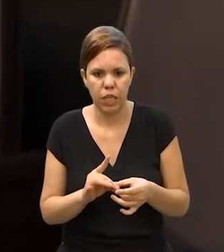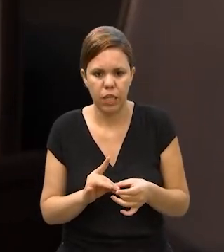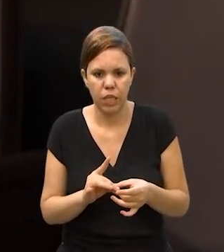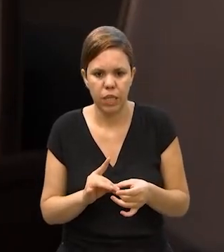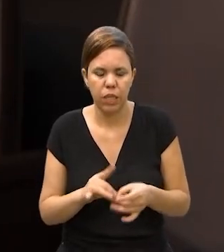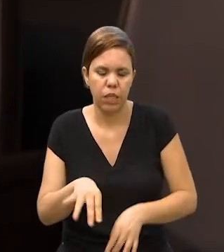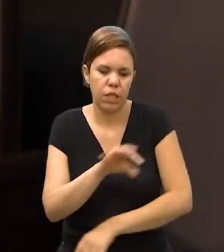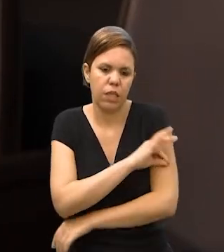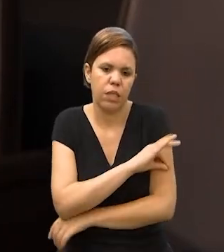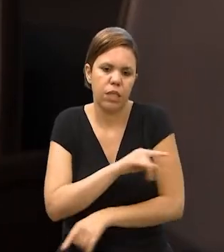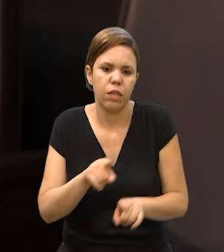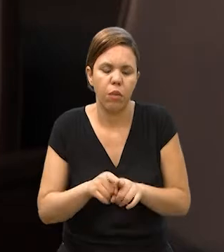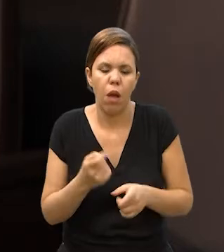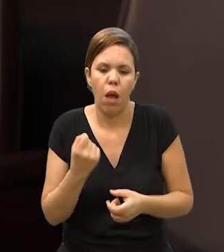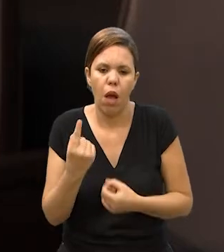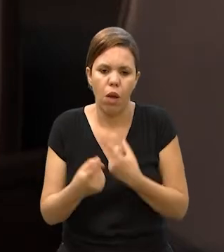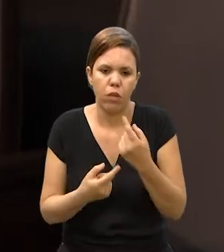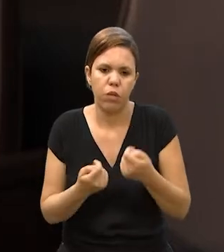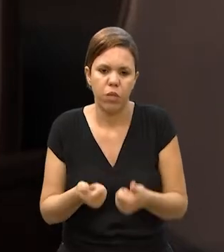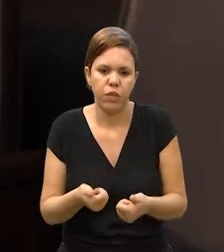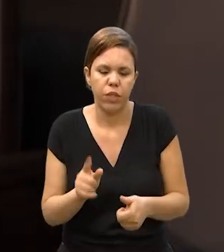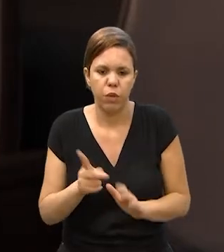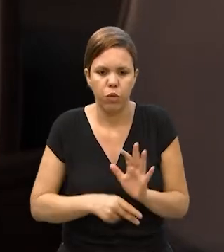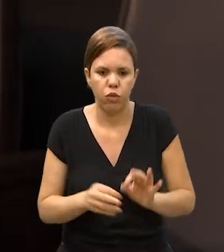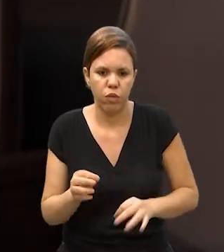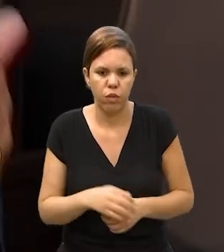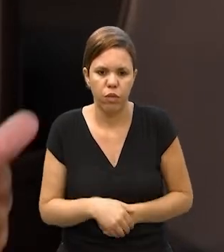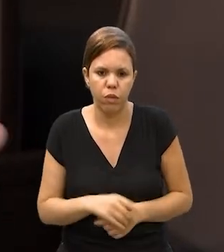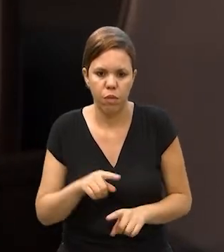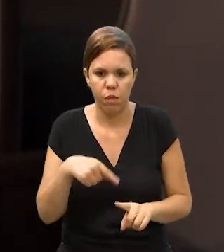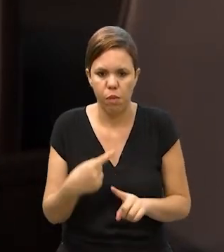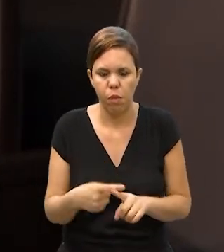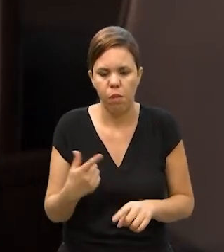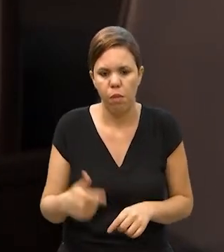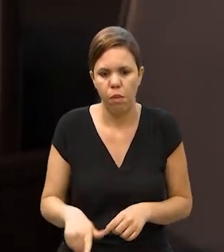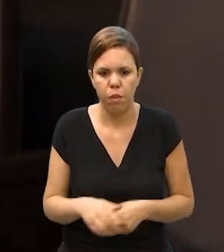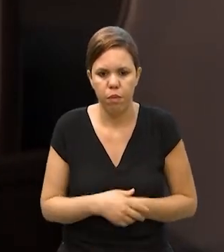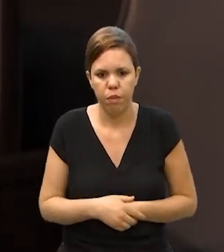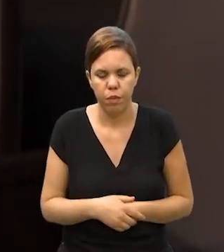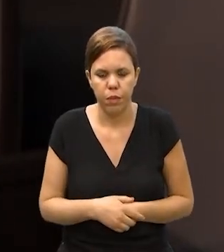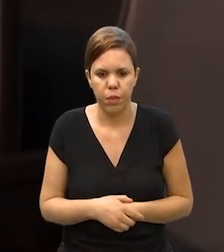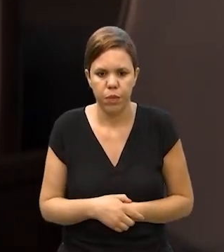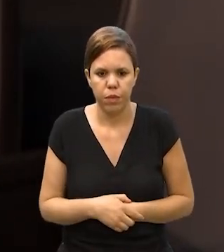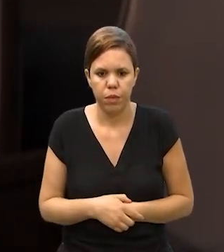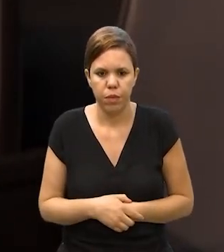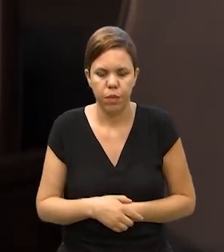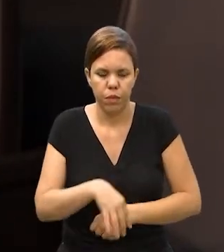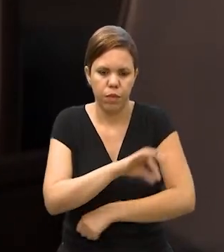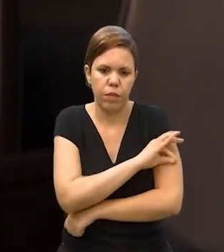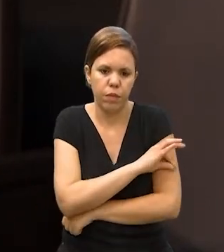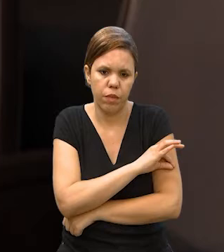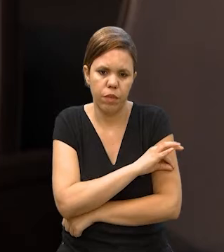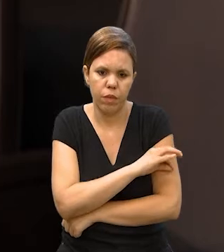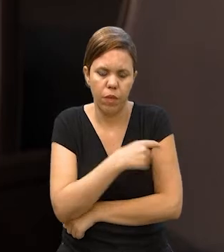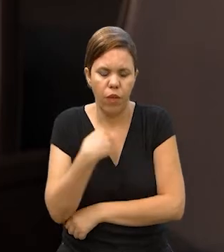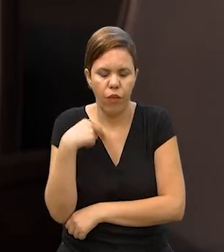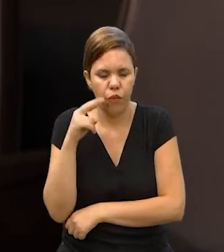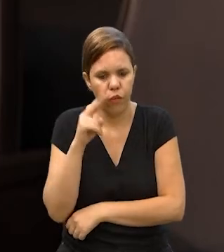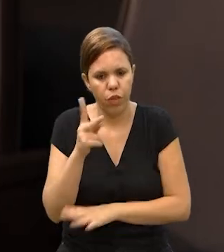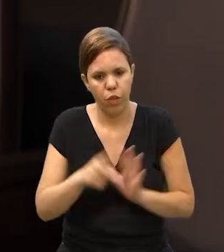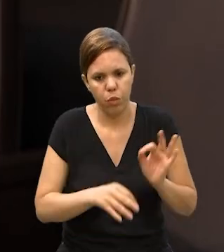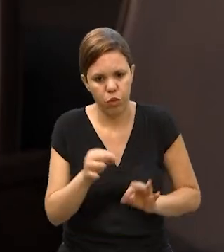o Poder Executivo e teria alguns benefícios. Então, esse projeto, mais uma vez, o Poder Executivo viu no nosso